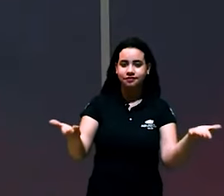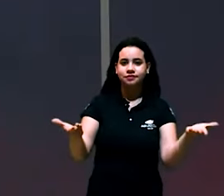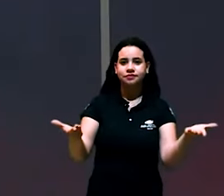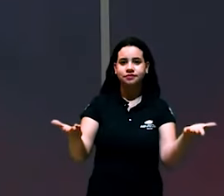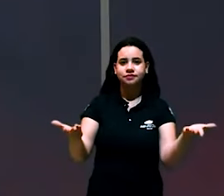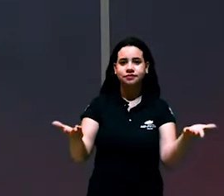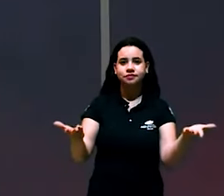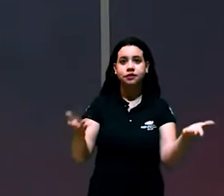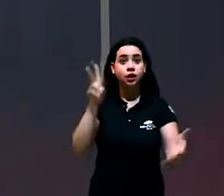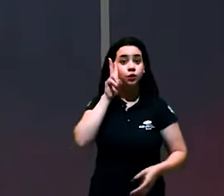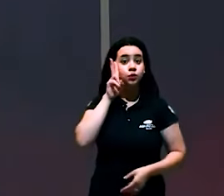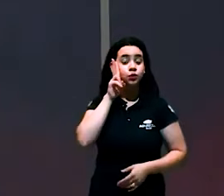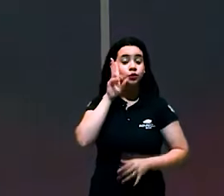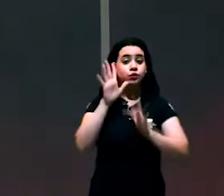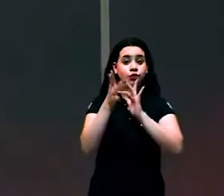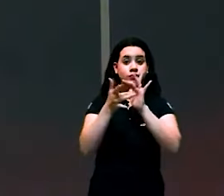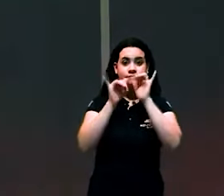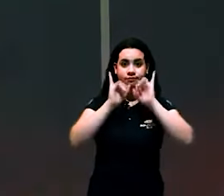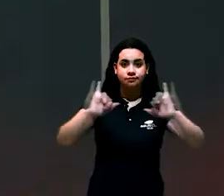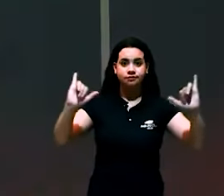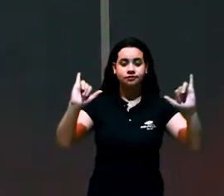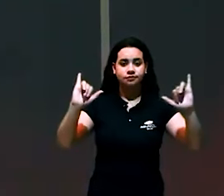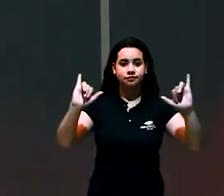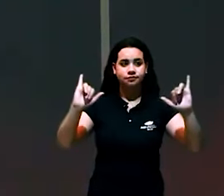capítulo de número 14.